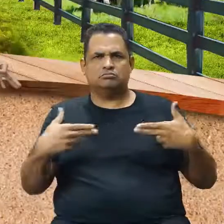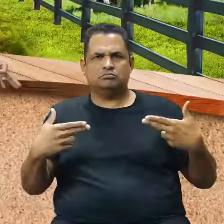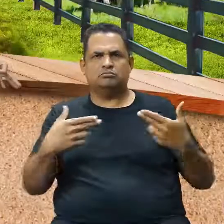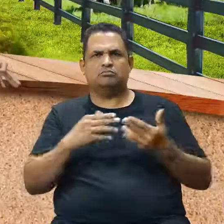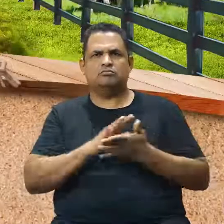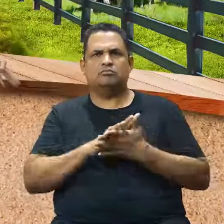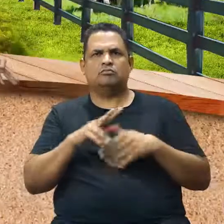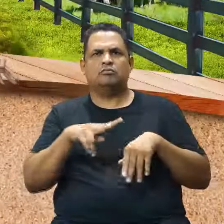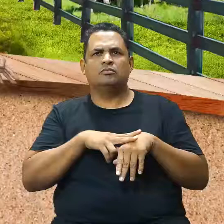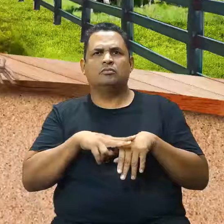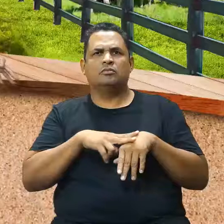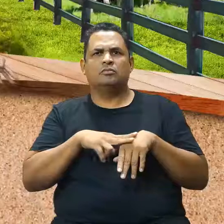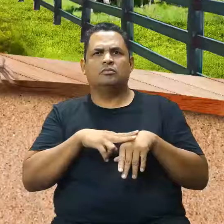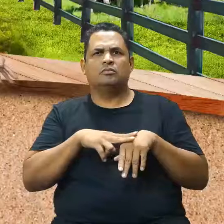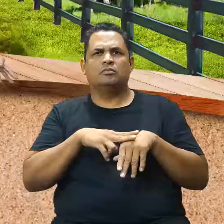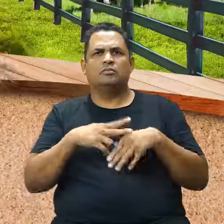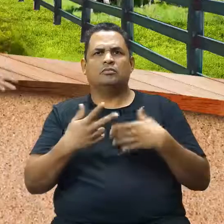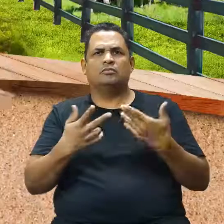negócio verde,